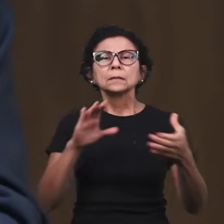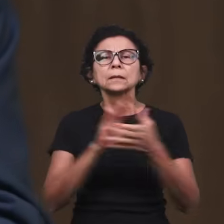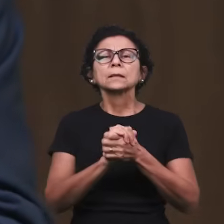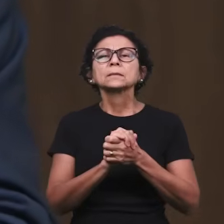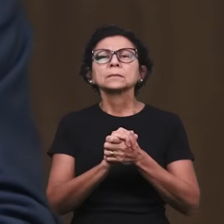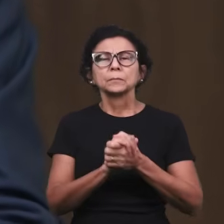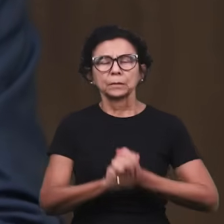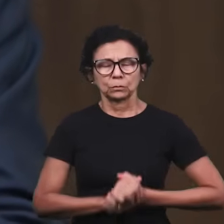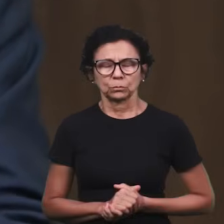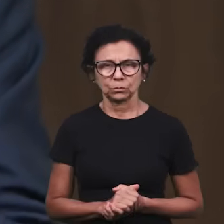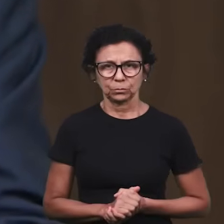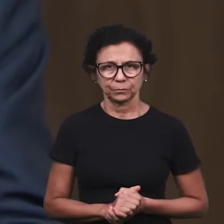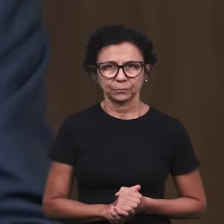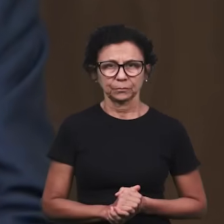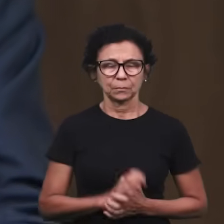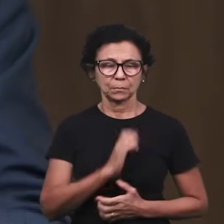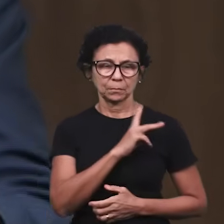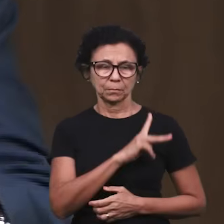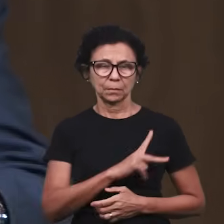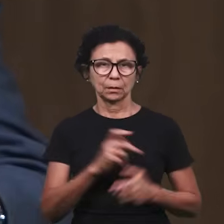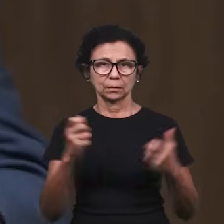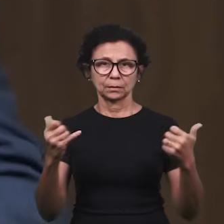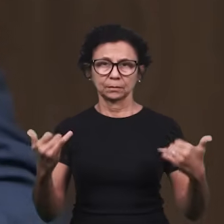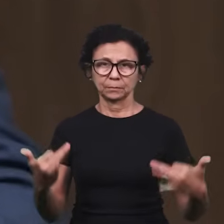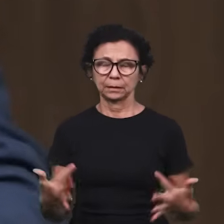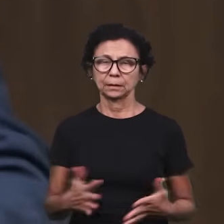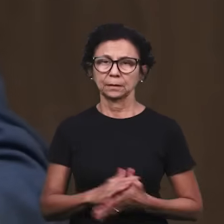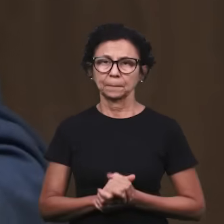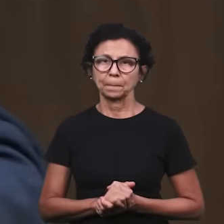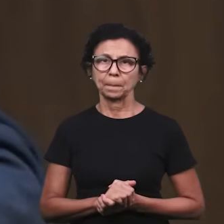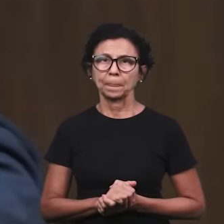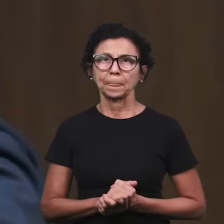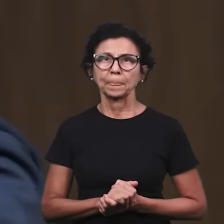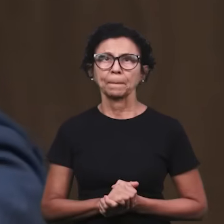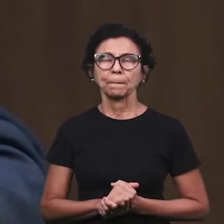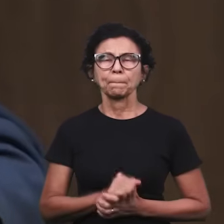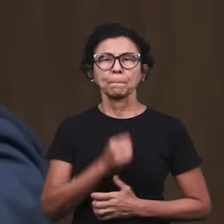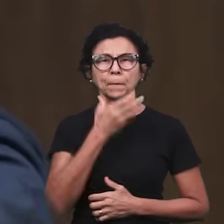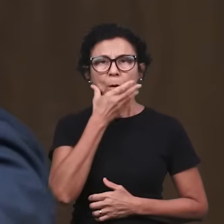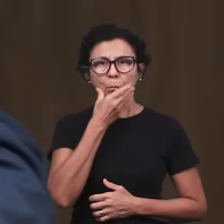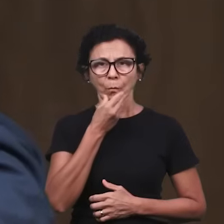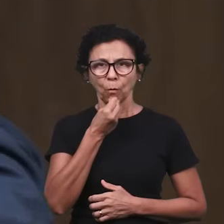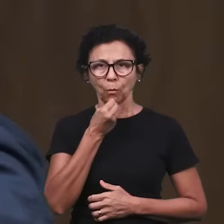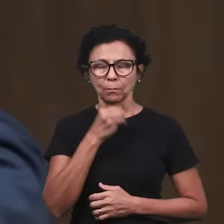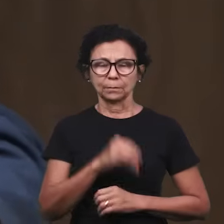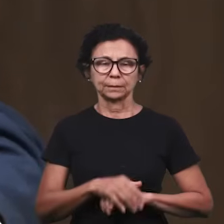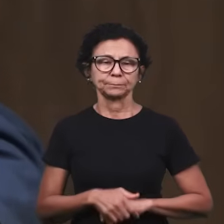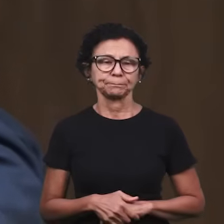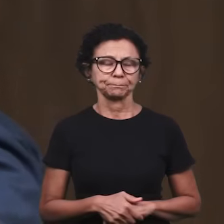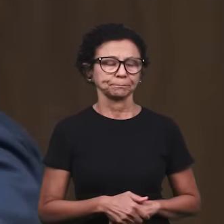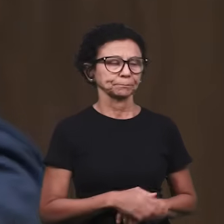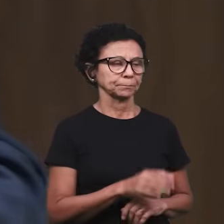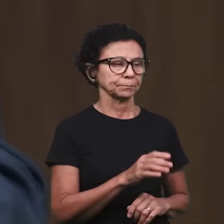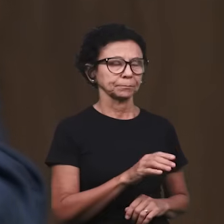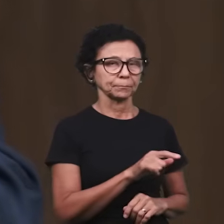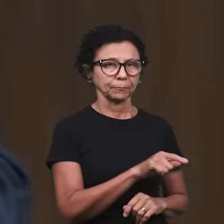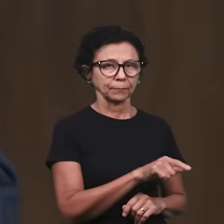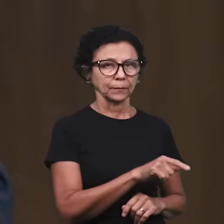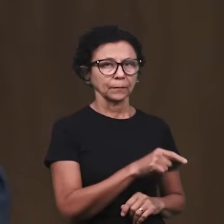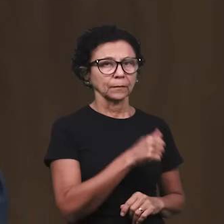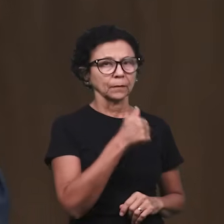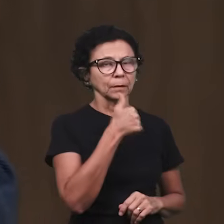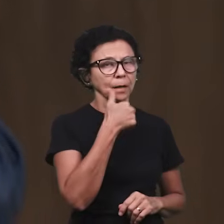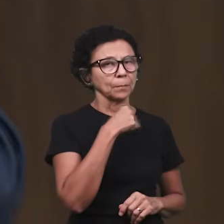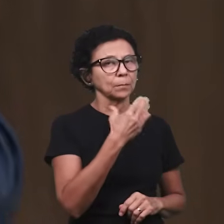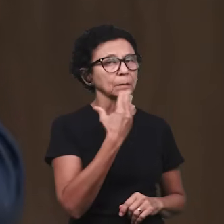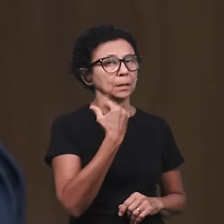o apóstolo Paulo está falando. O homem vai deixar seu pai, a sua mãe, e vai se unir à